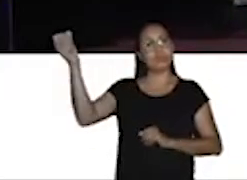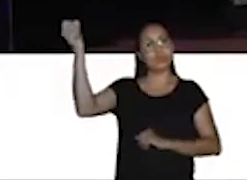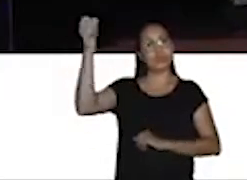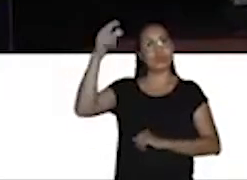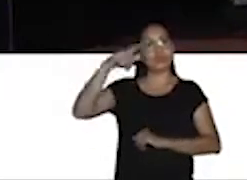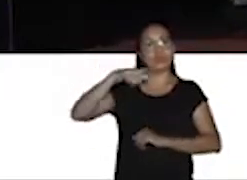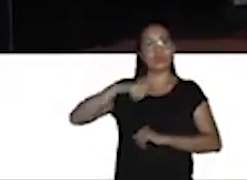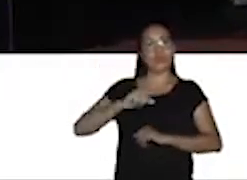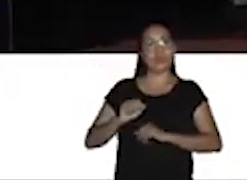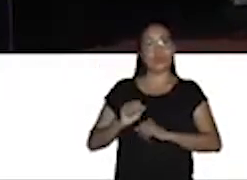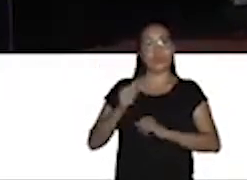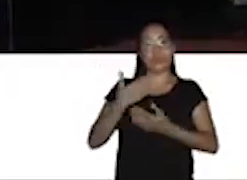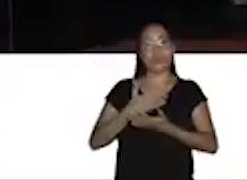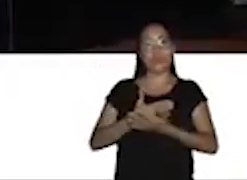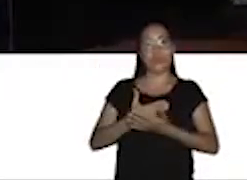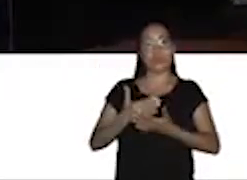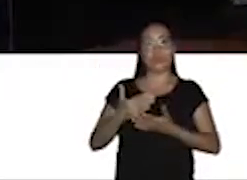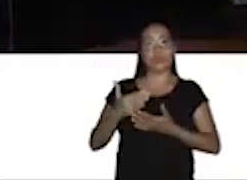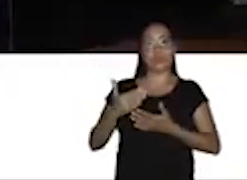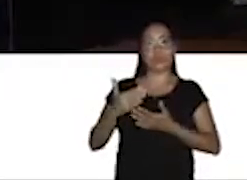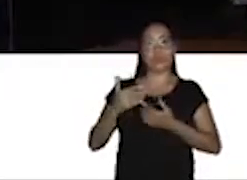poente.